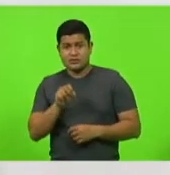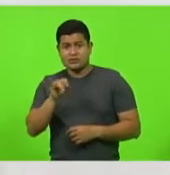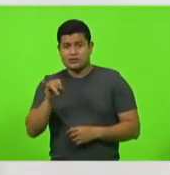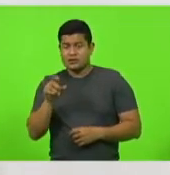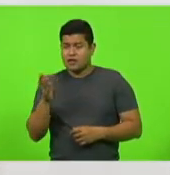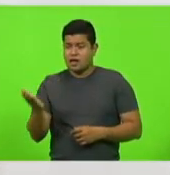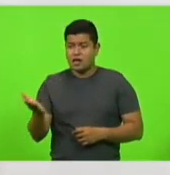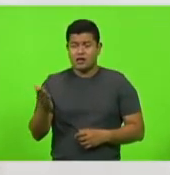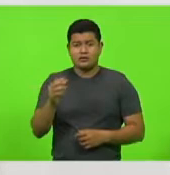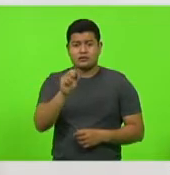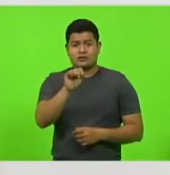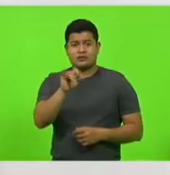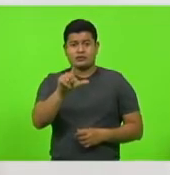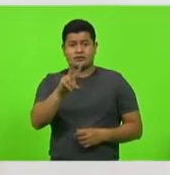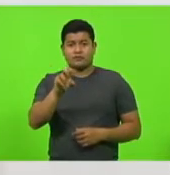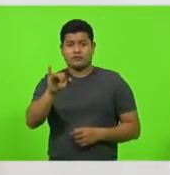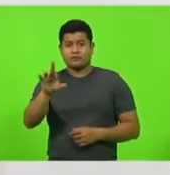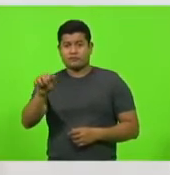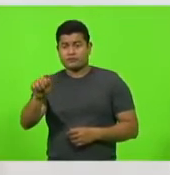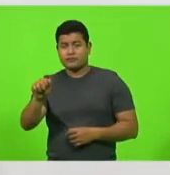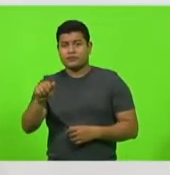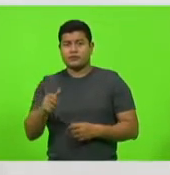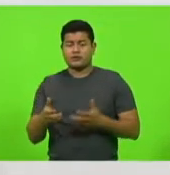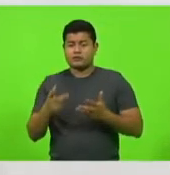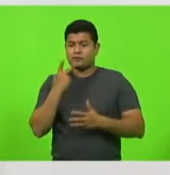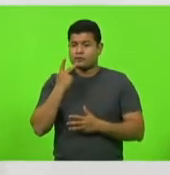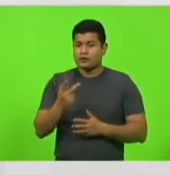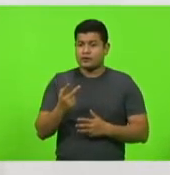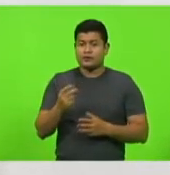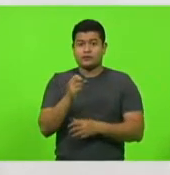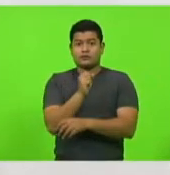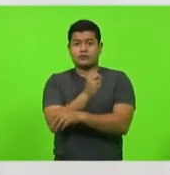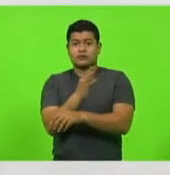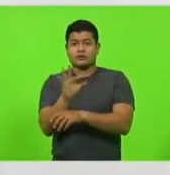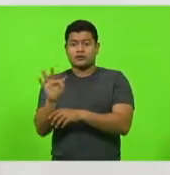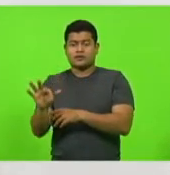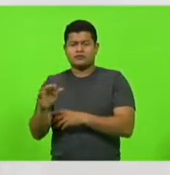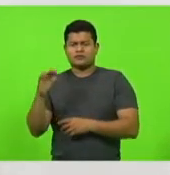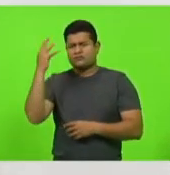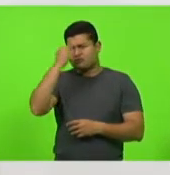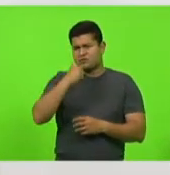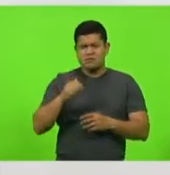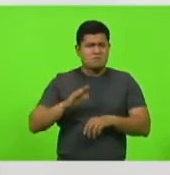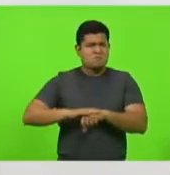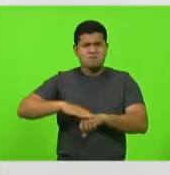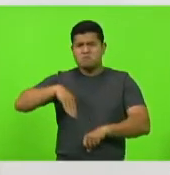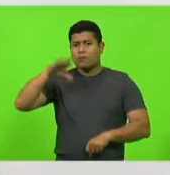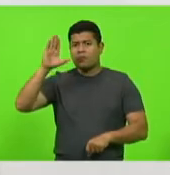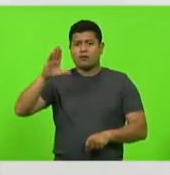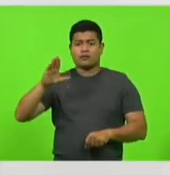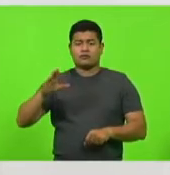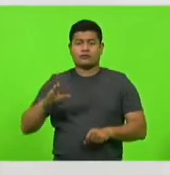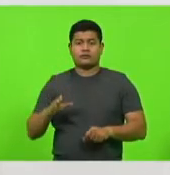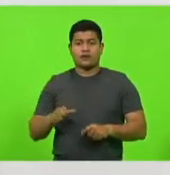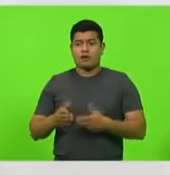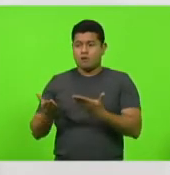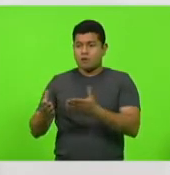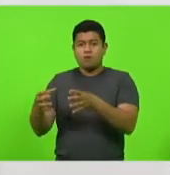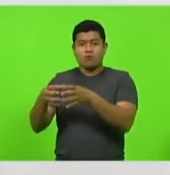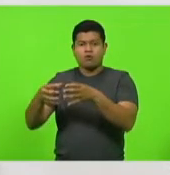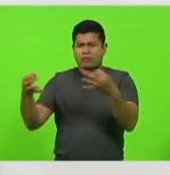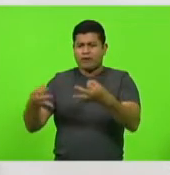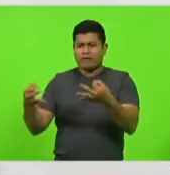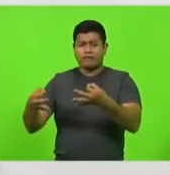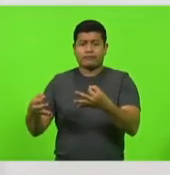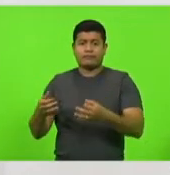quisesse dizer na entrevista que o Supremo é a coisa mais linda que existe no Brasil? Não poderia,